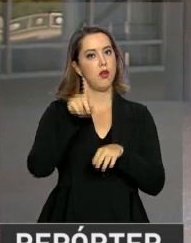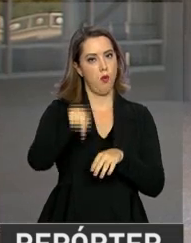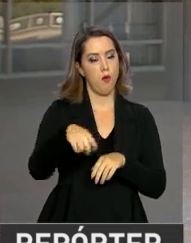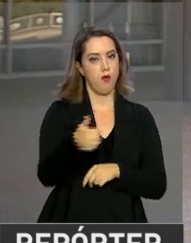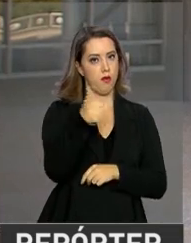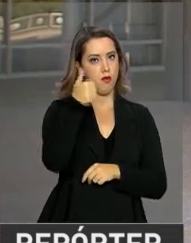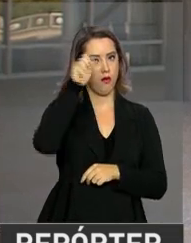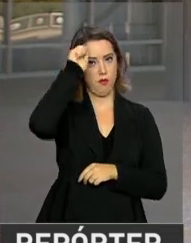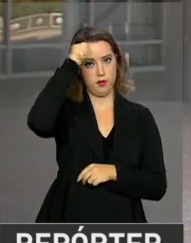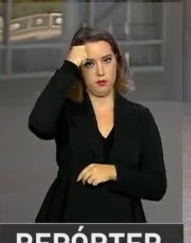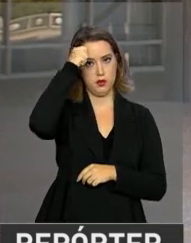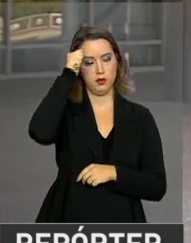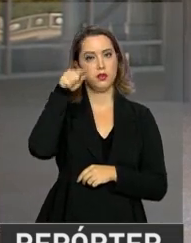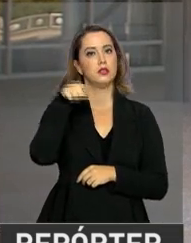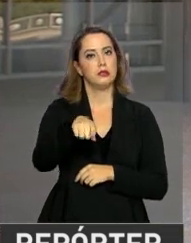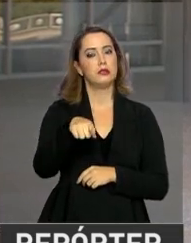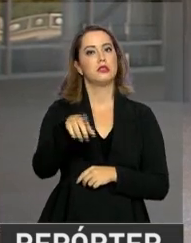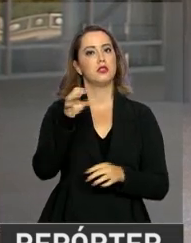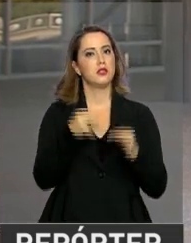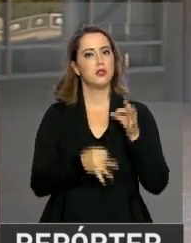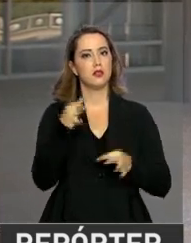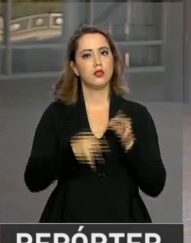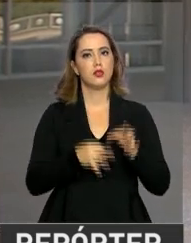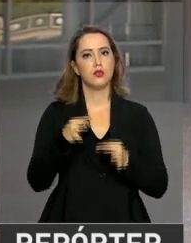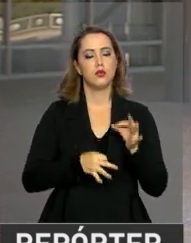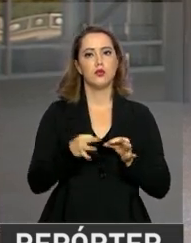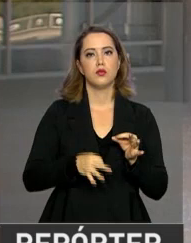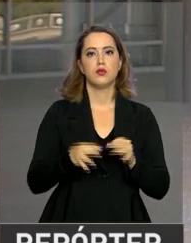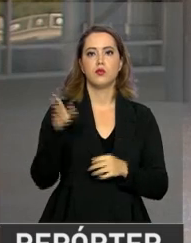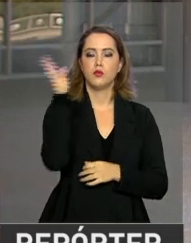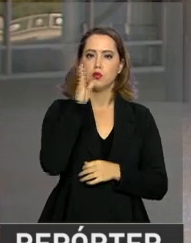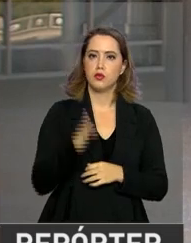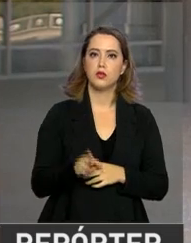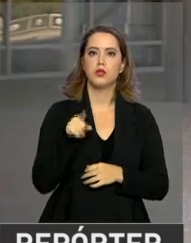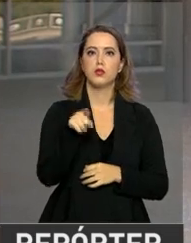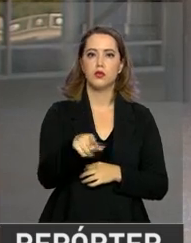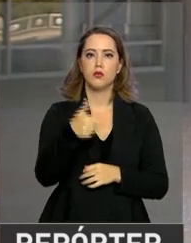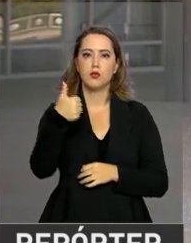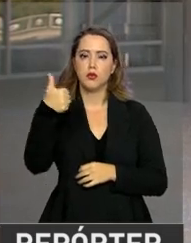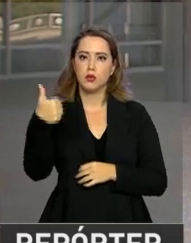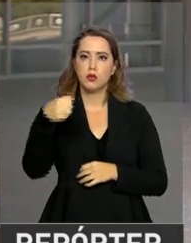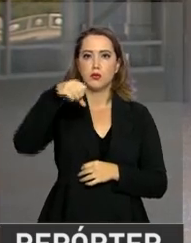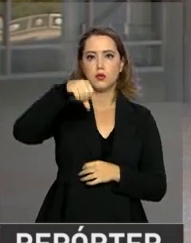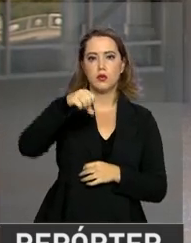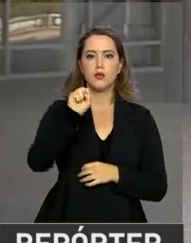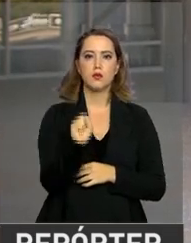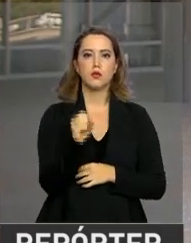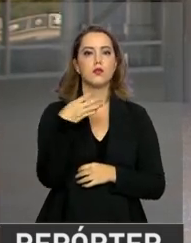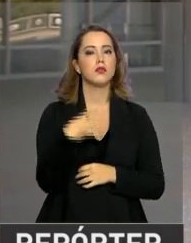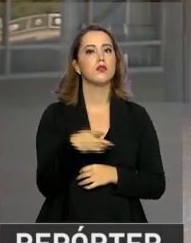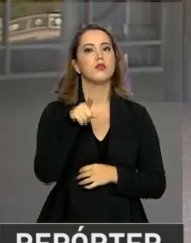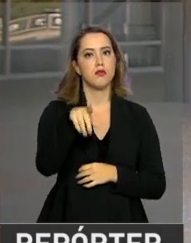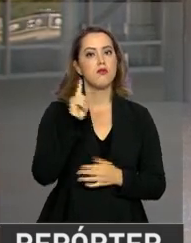se tornar juíza no país em 1984. Ela também quem proferiu a primeira sentença de condenação